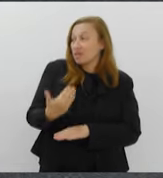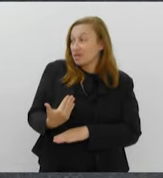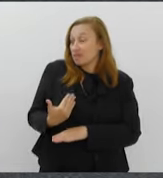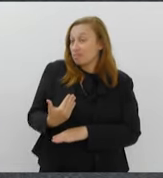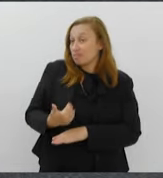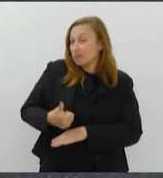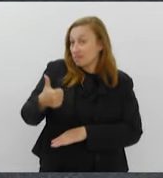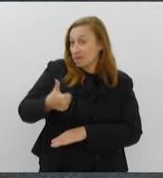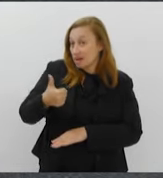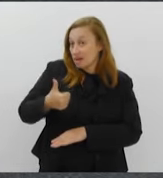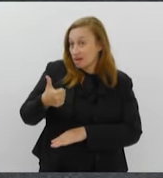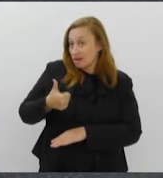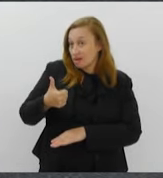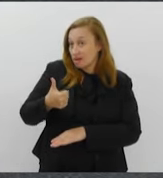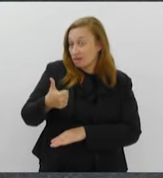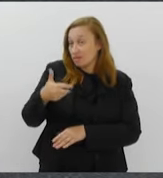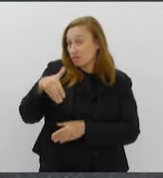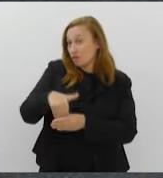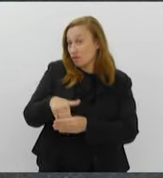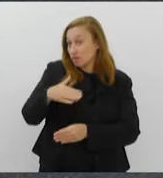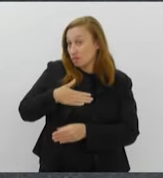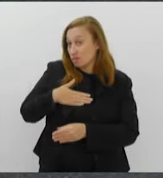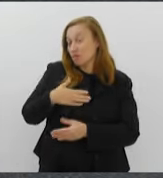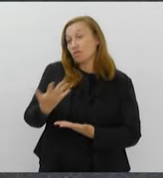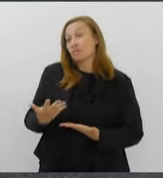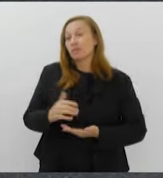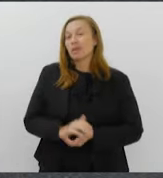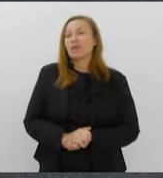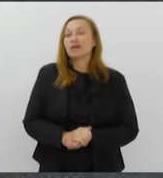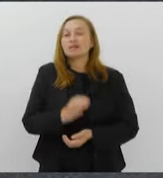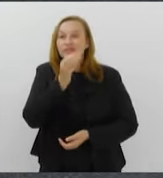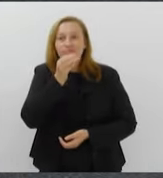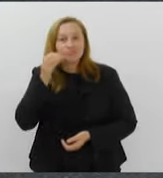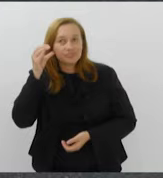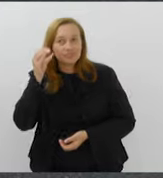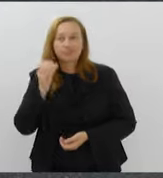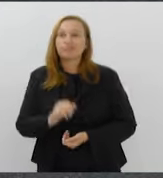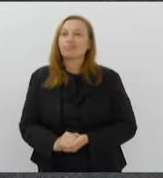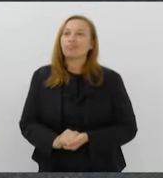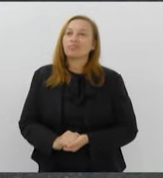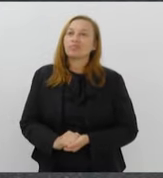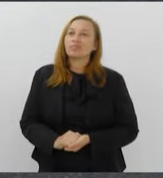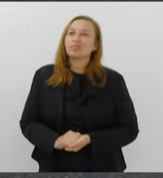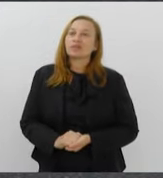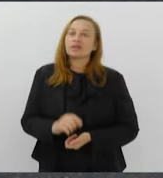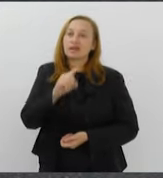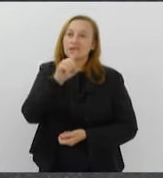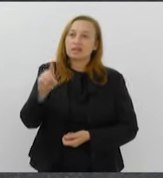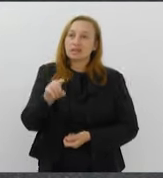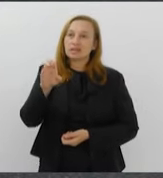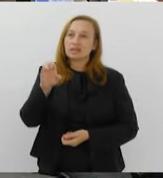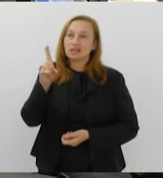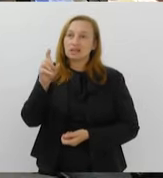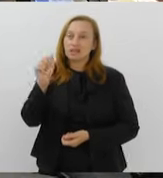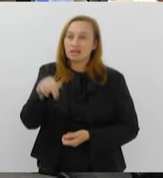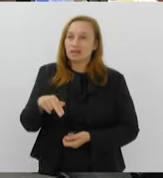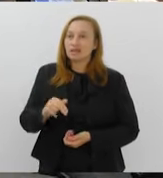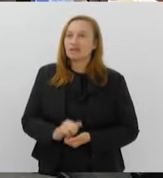ter, poder dar o meu voto. Eu voto na Célia Jordão e na Zeidan.